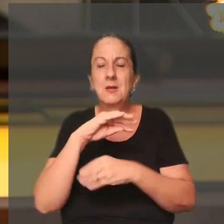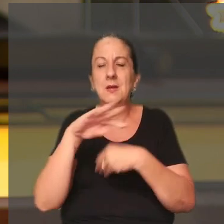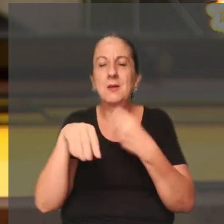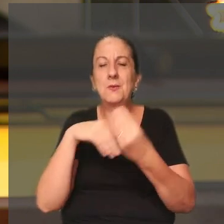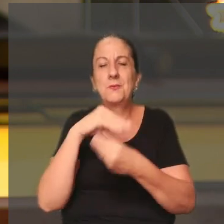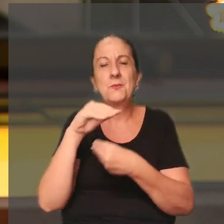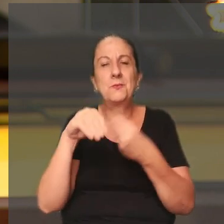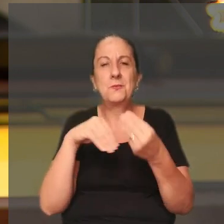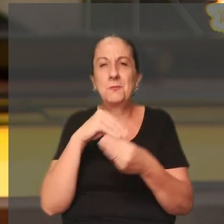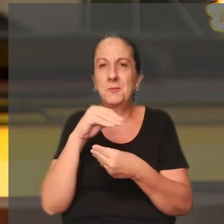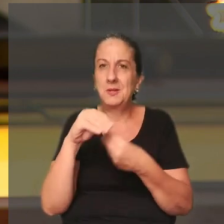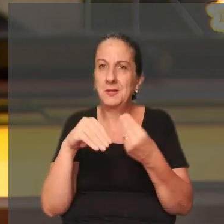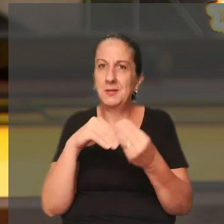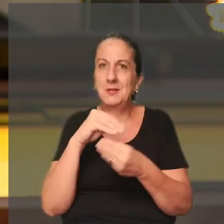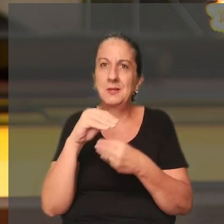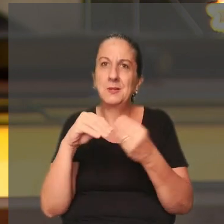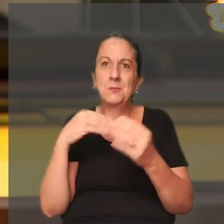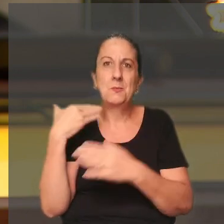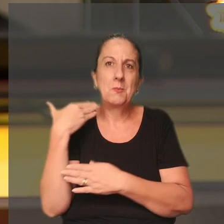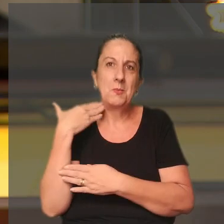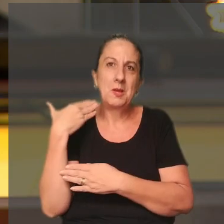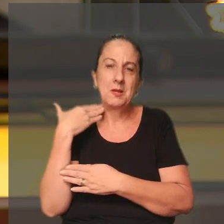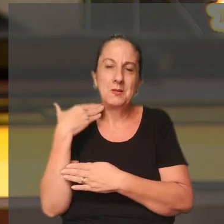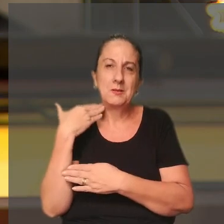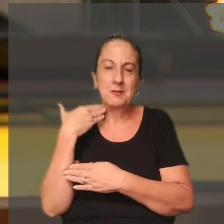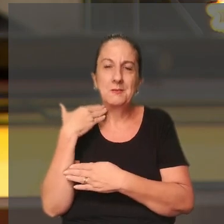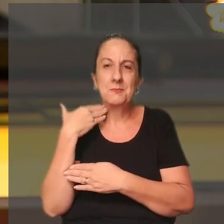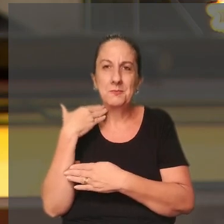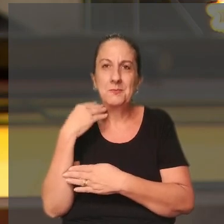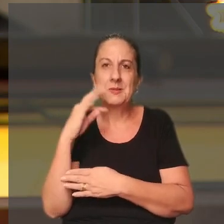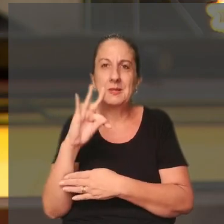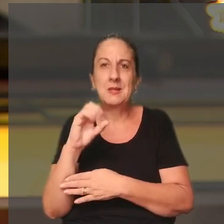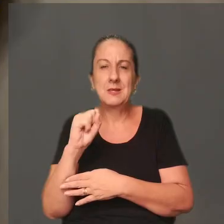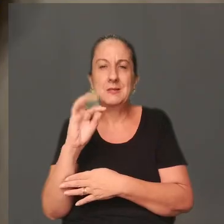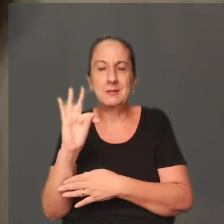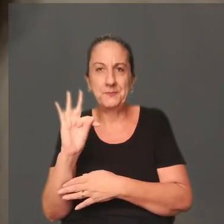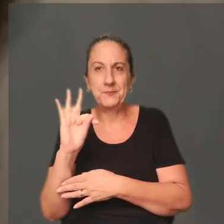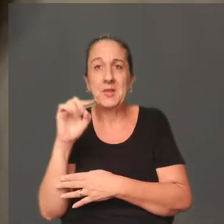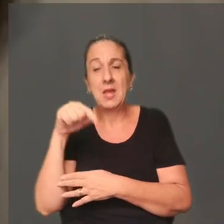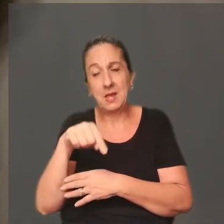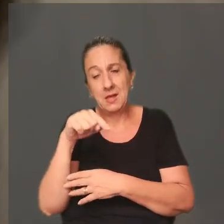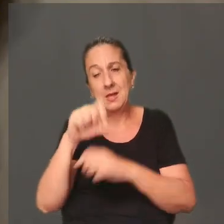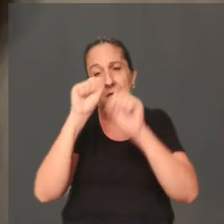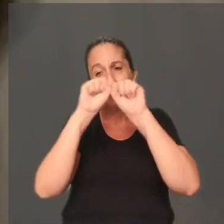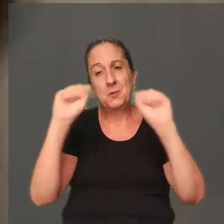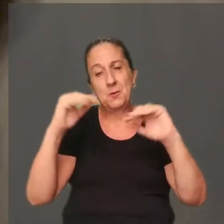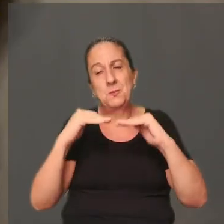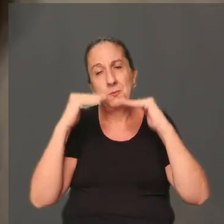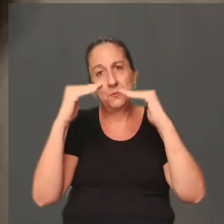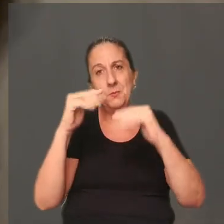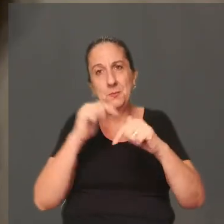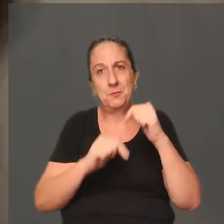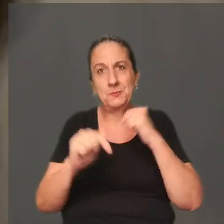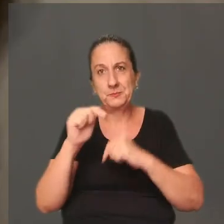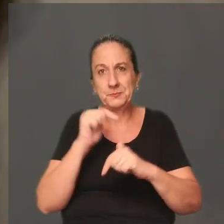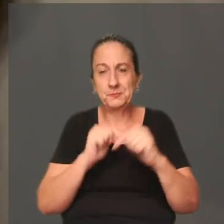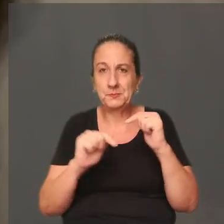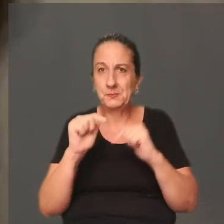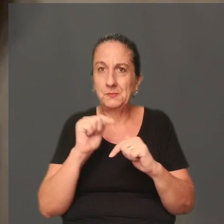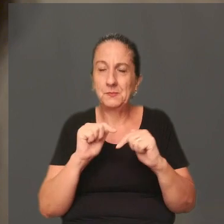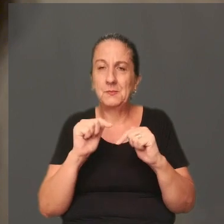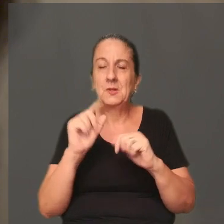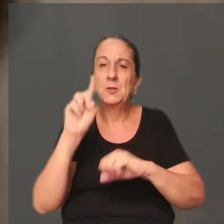o envolvimento dos magistrados do TST. Aqui no Tribunal Superior do Trabalho,